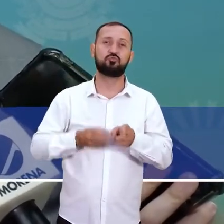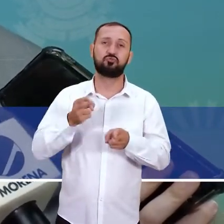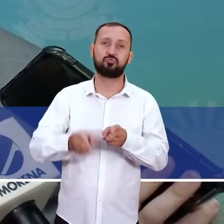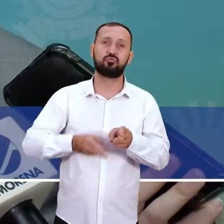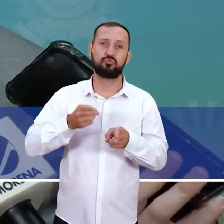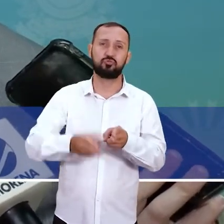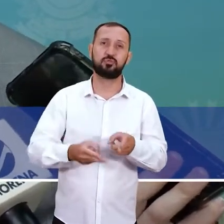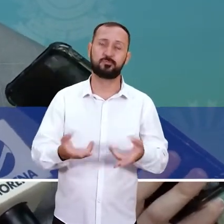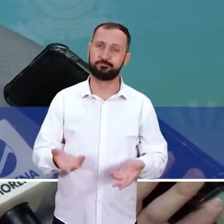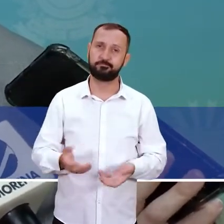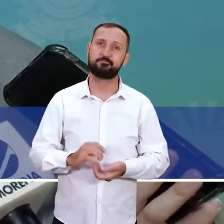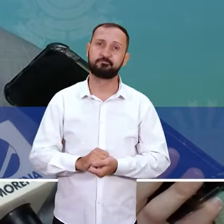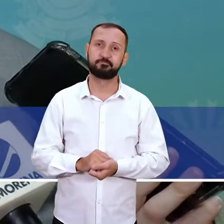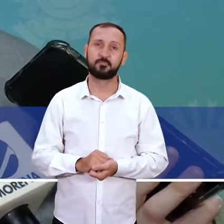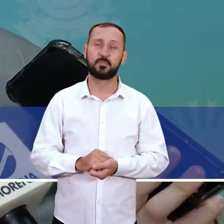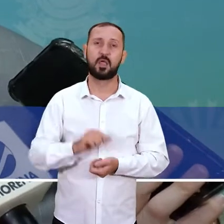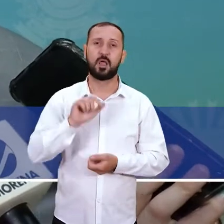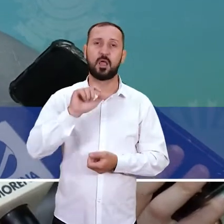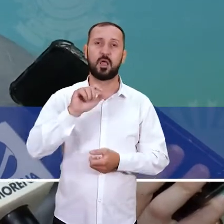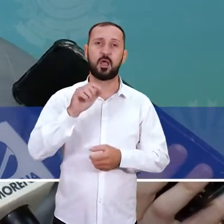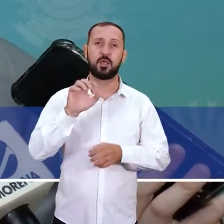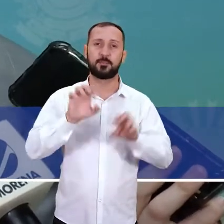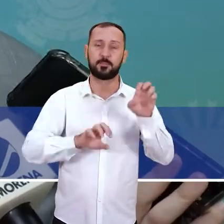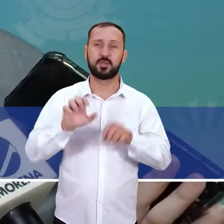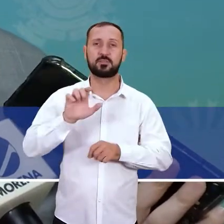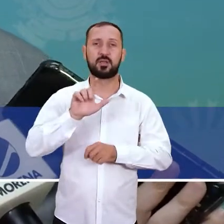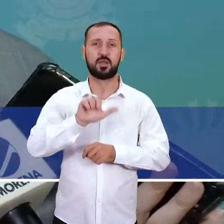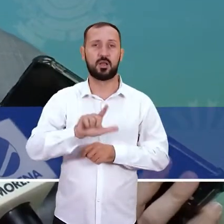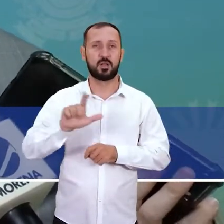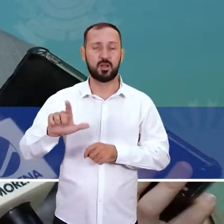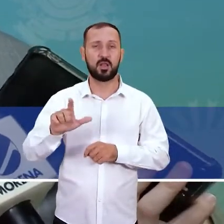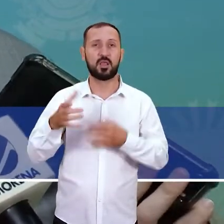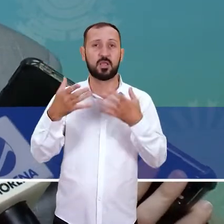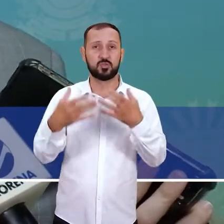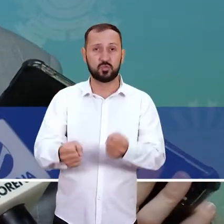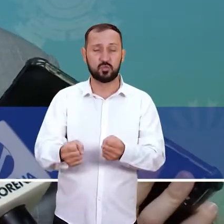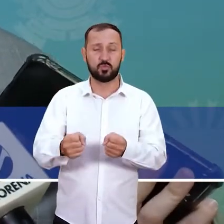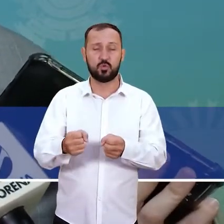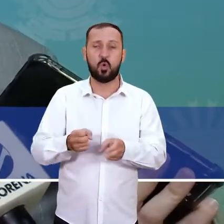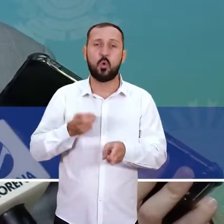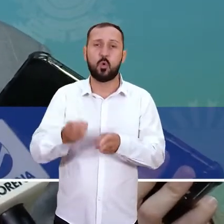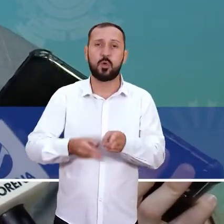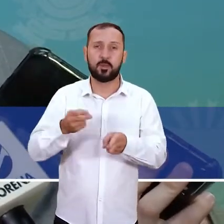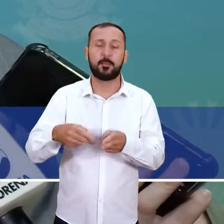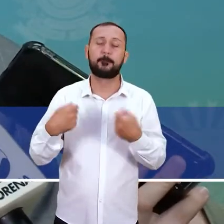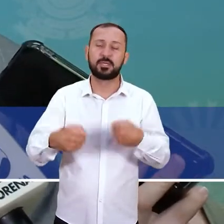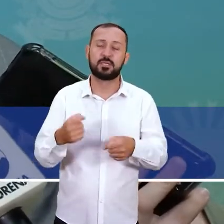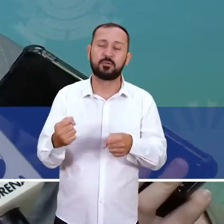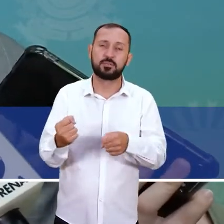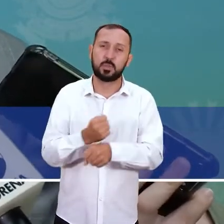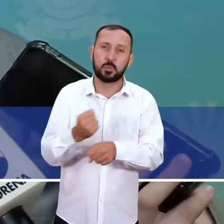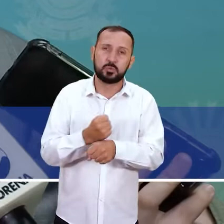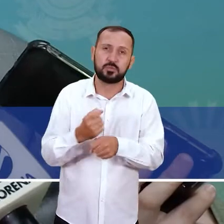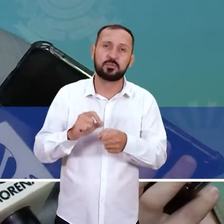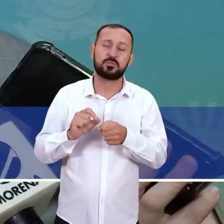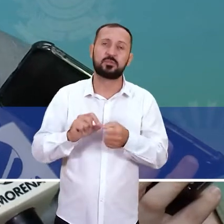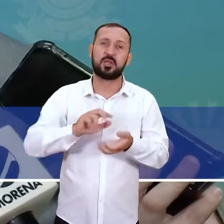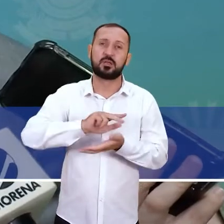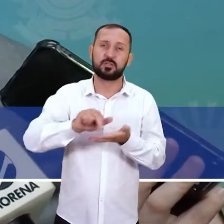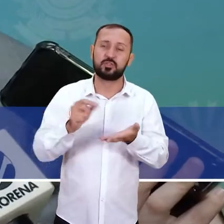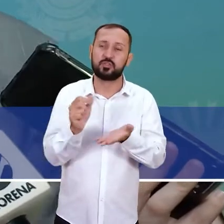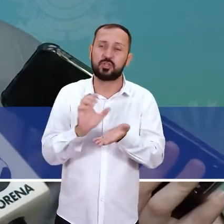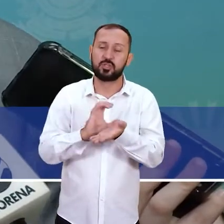passado com as ferrovias, né? A LL, que assumiu as ferrovias do estado, que deveriam